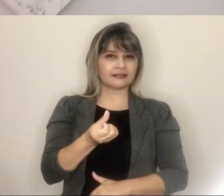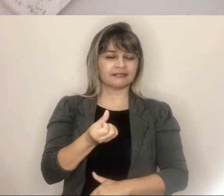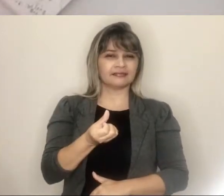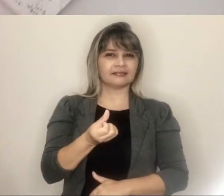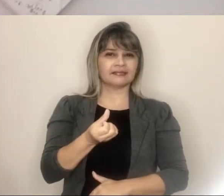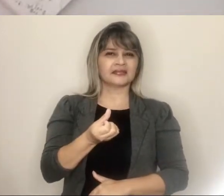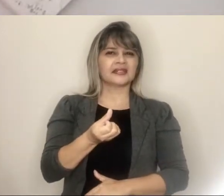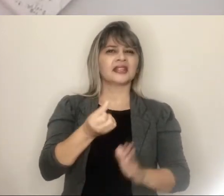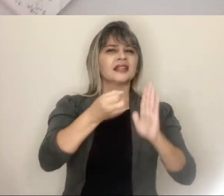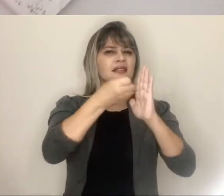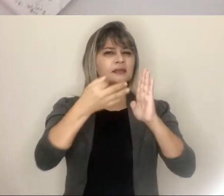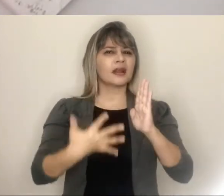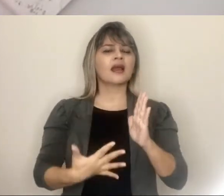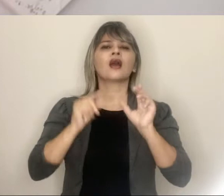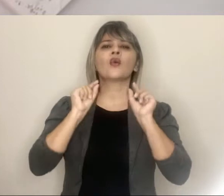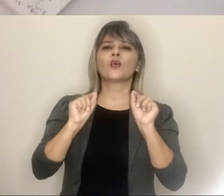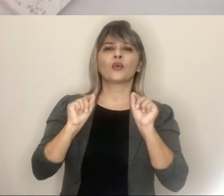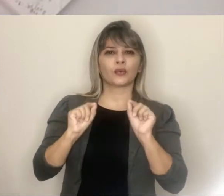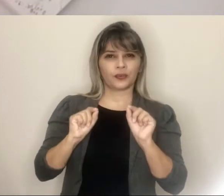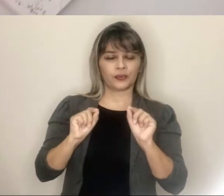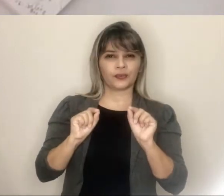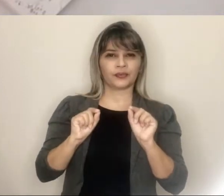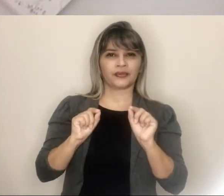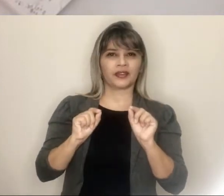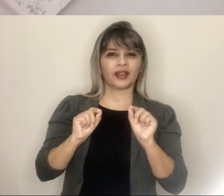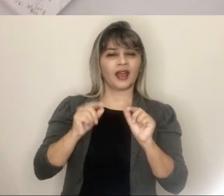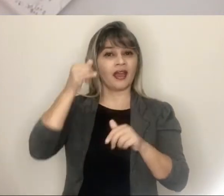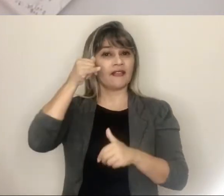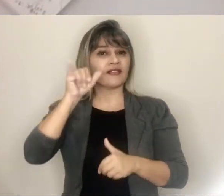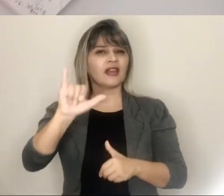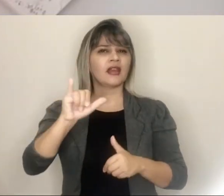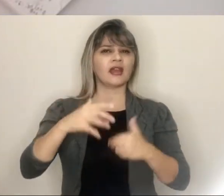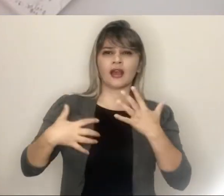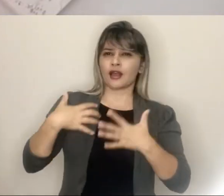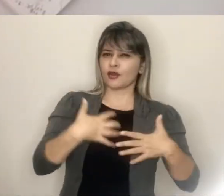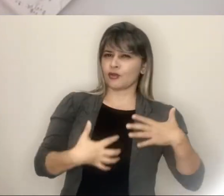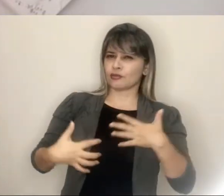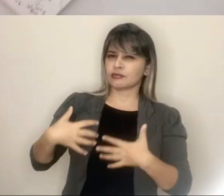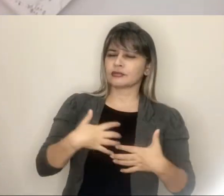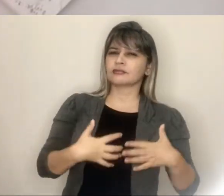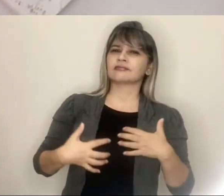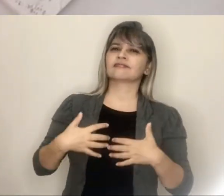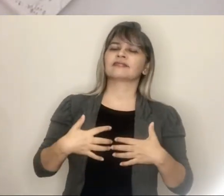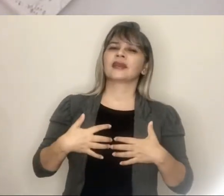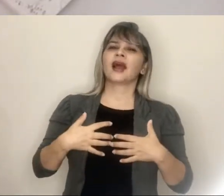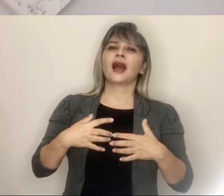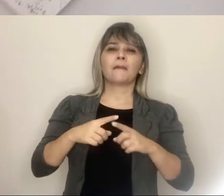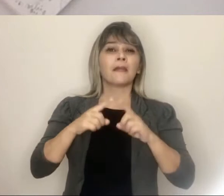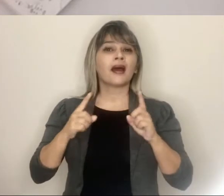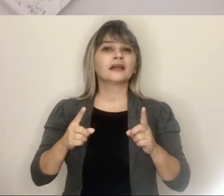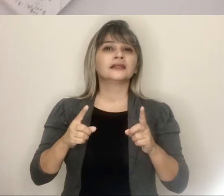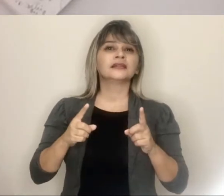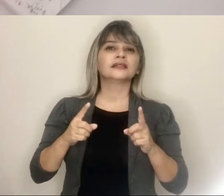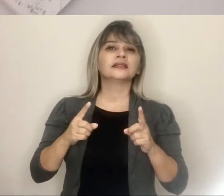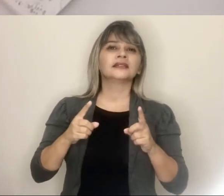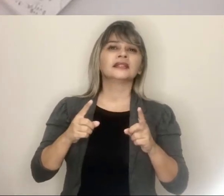apresentem as vossas necessidades diante de Deus em tudo, em oração, súplica e ação de graça.